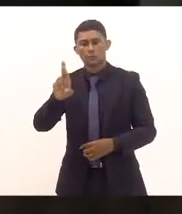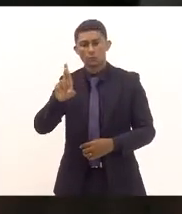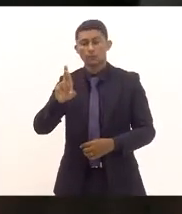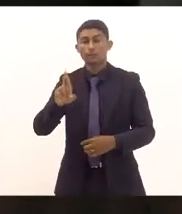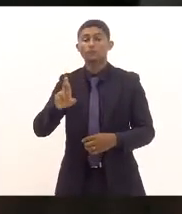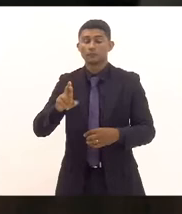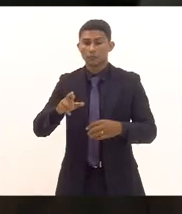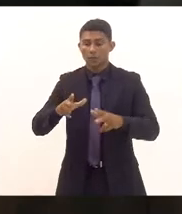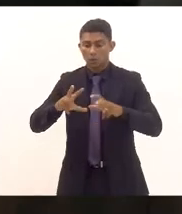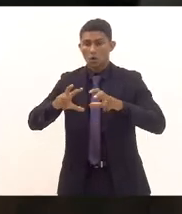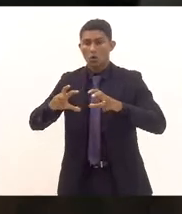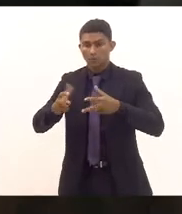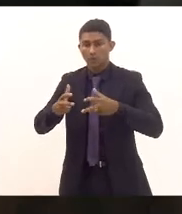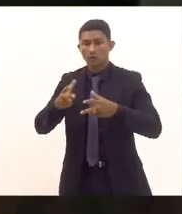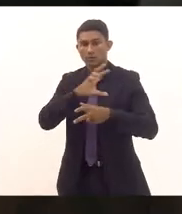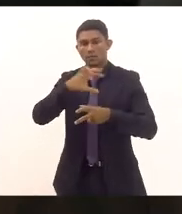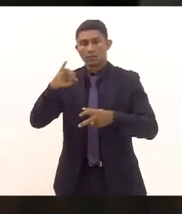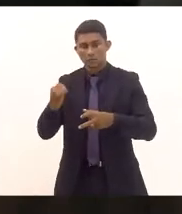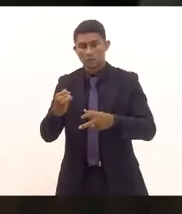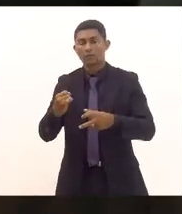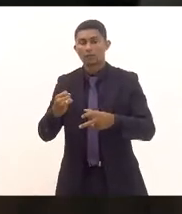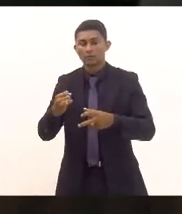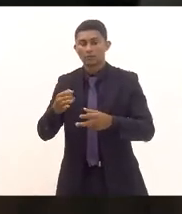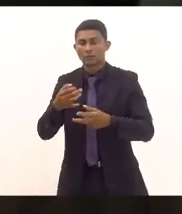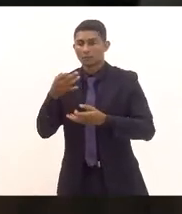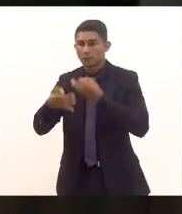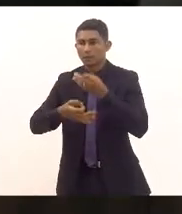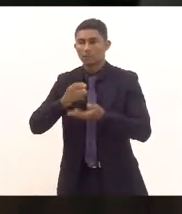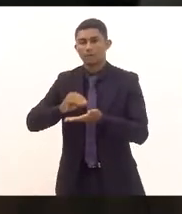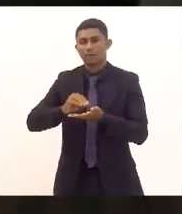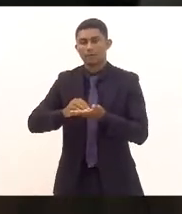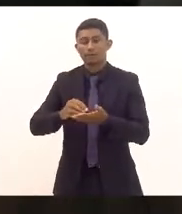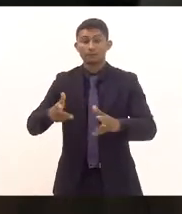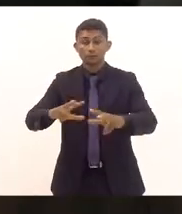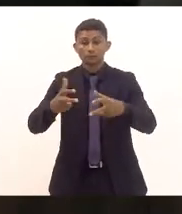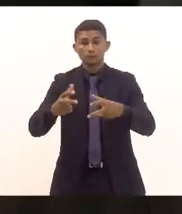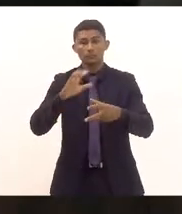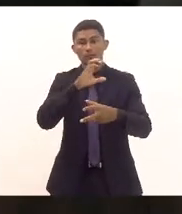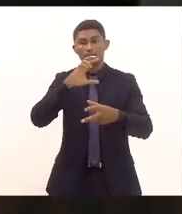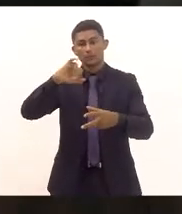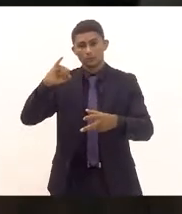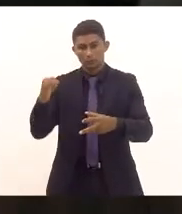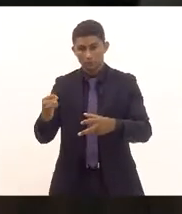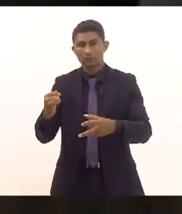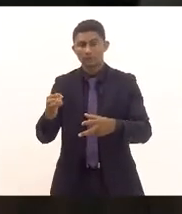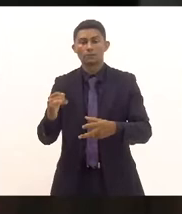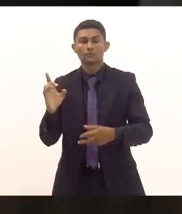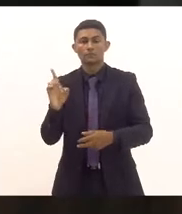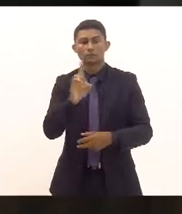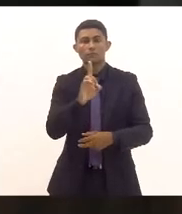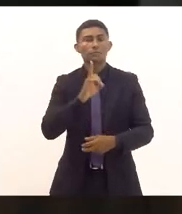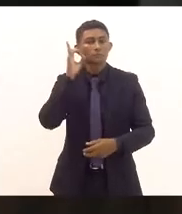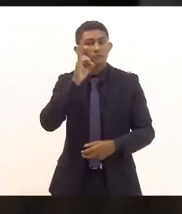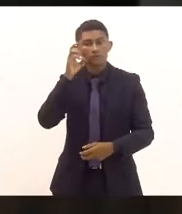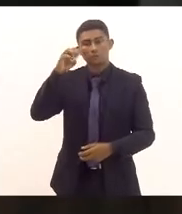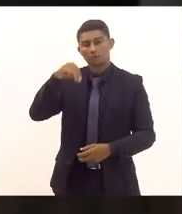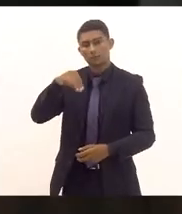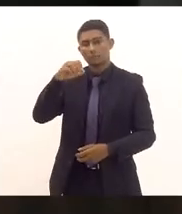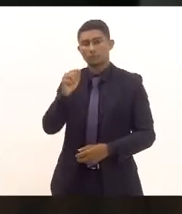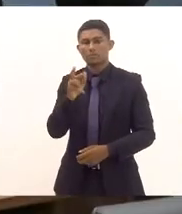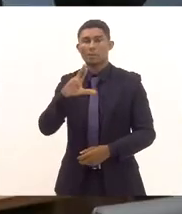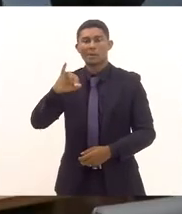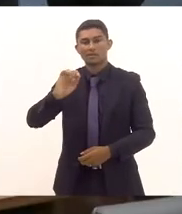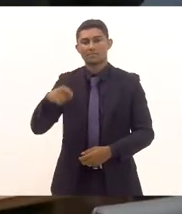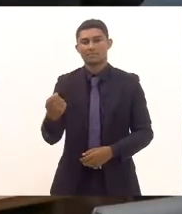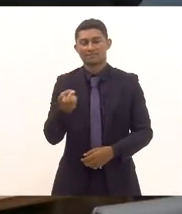justiça e de normas internas e proposições de tempo para emitir parecer pela comissão de Constituição a justiça Deputado Márcio Pacheco